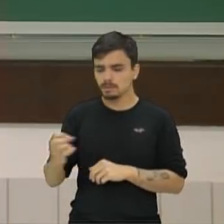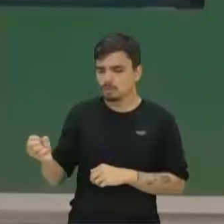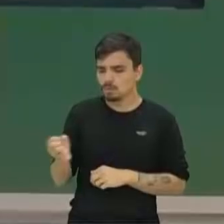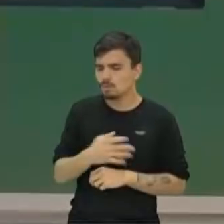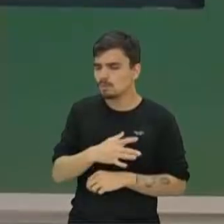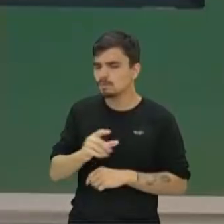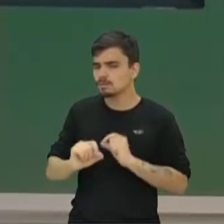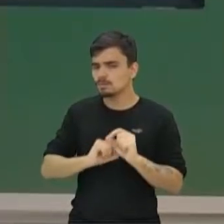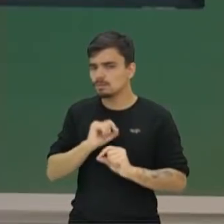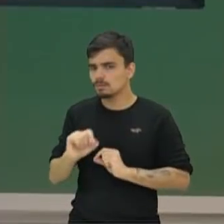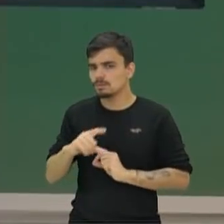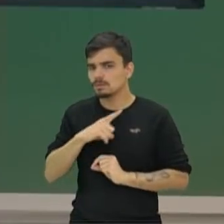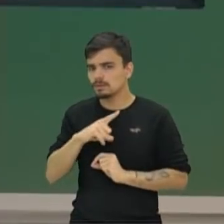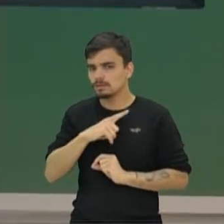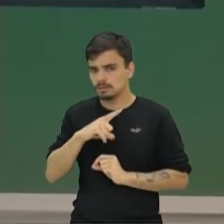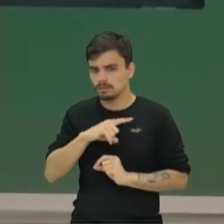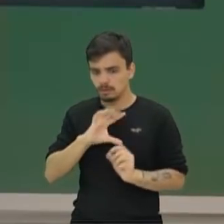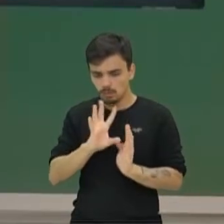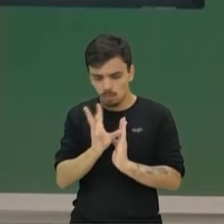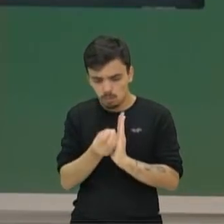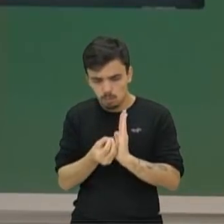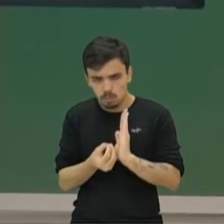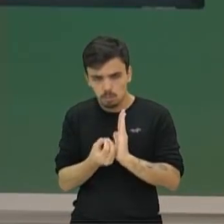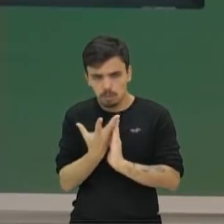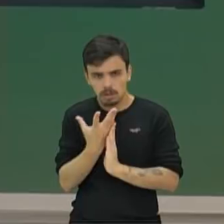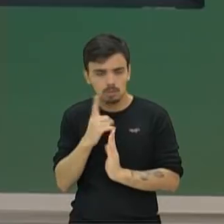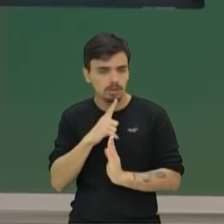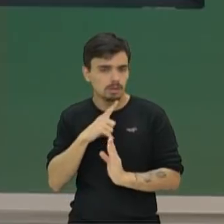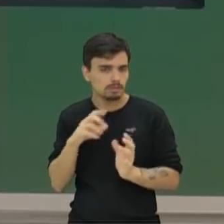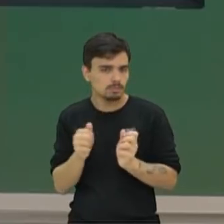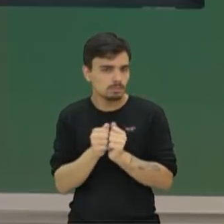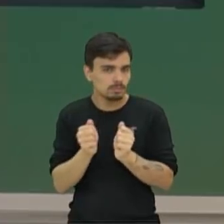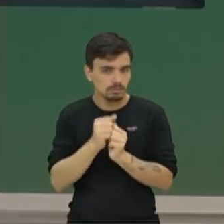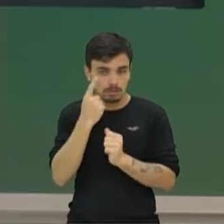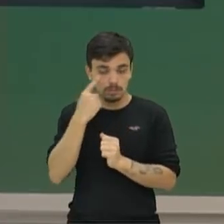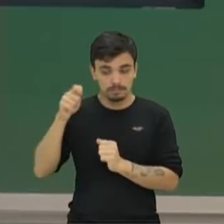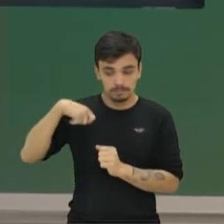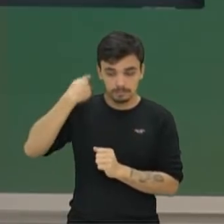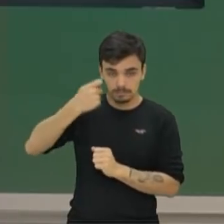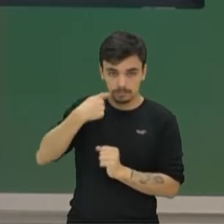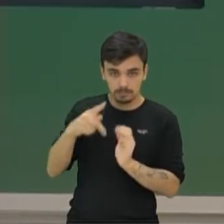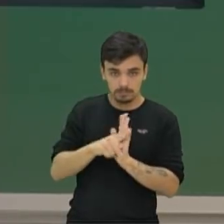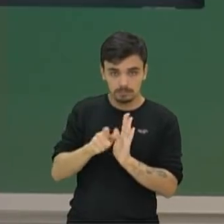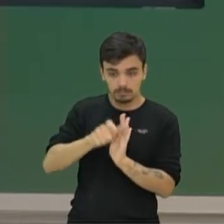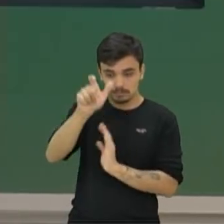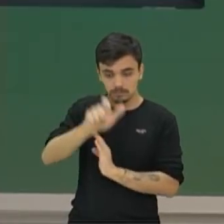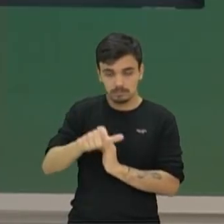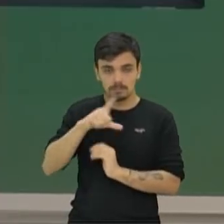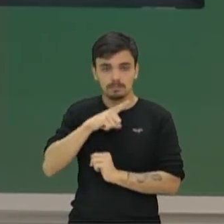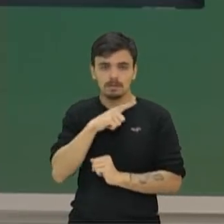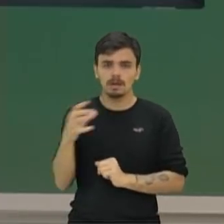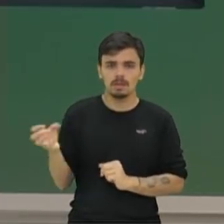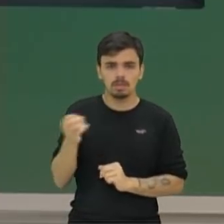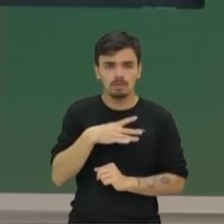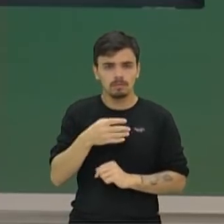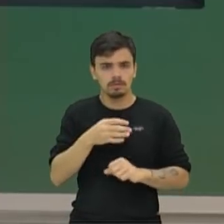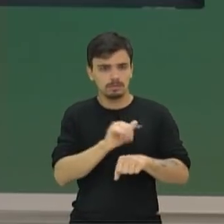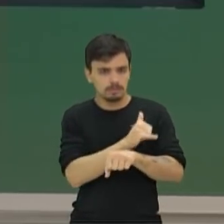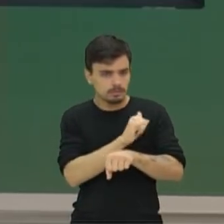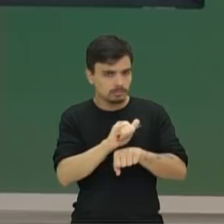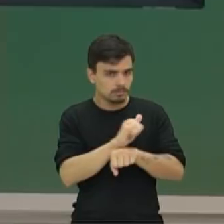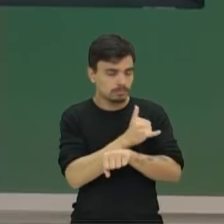que veio junto com esse renascimento, né, com essas fases? Os artistas do Renascimento introduziram inovações